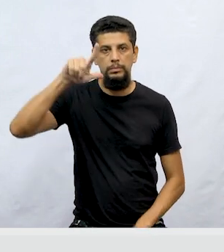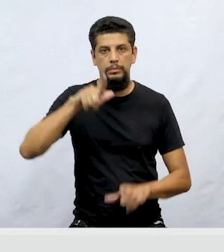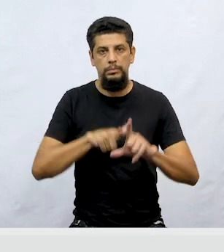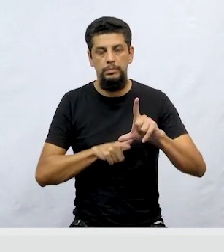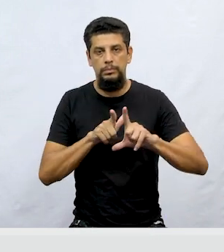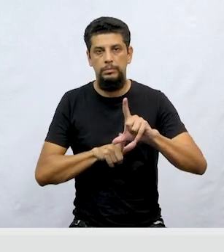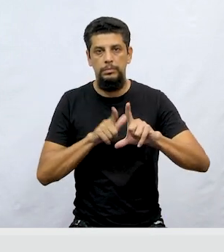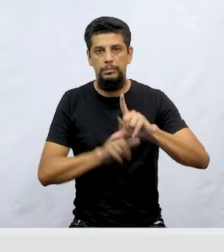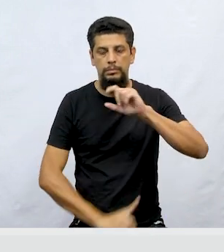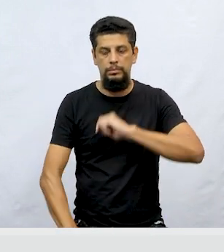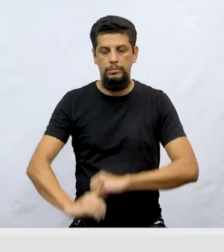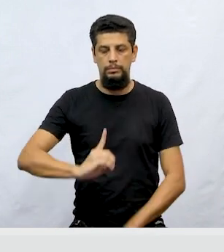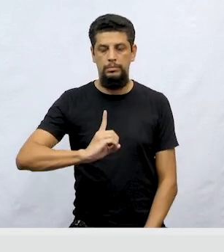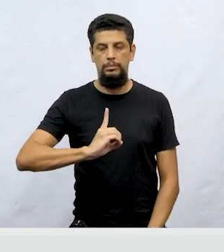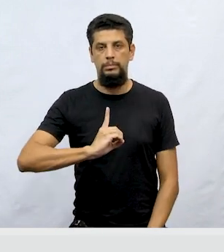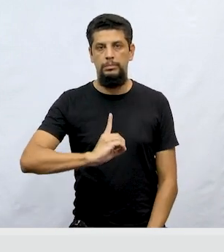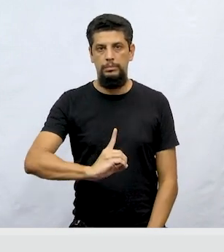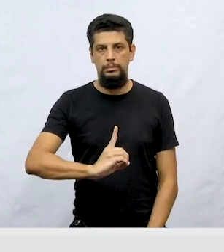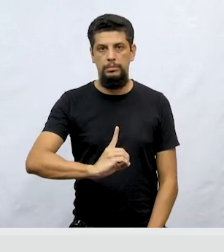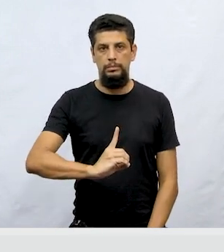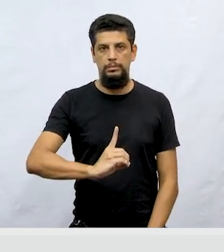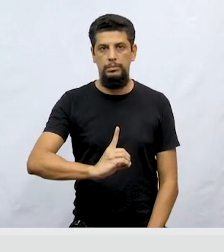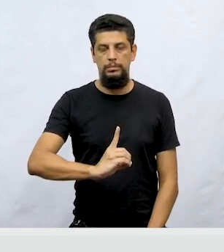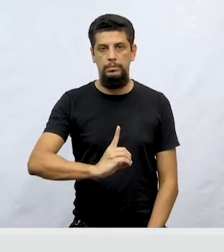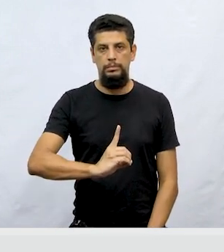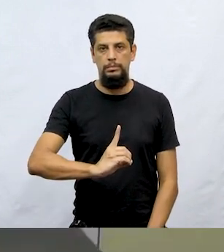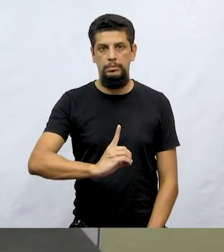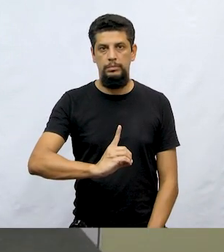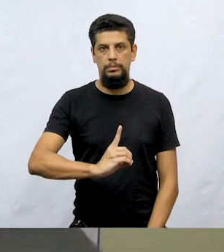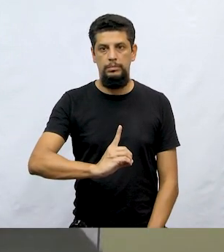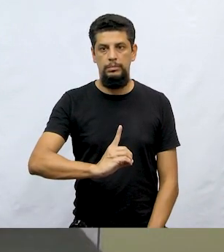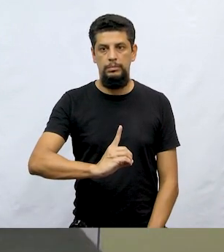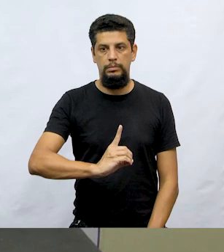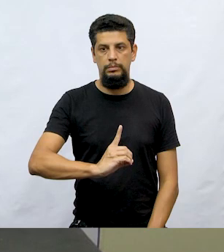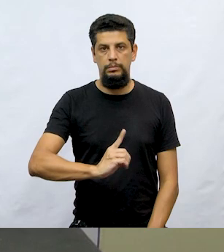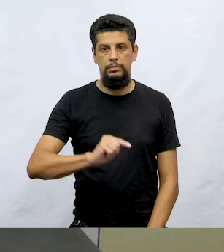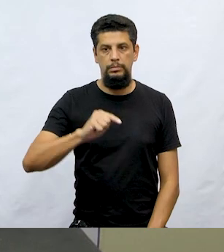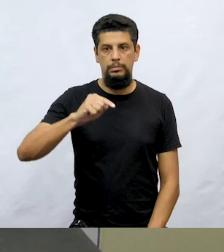Próxima letra é a letra D.